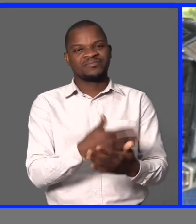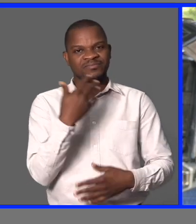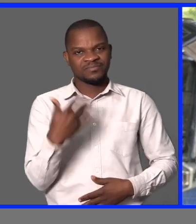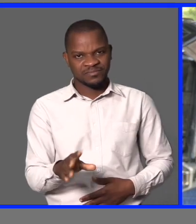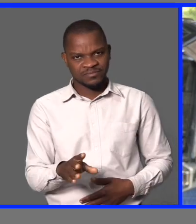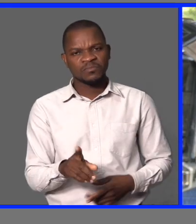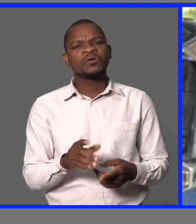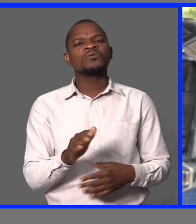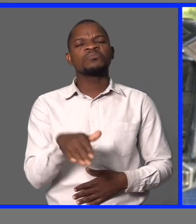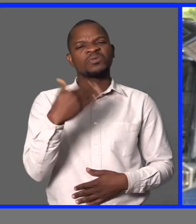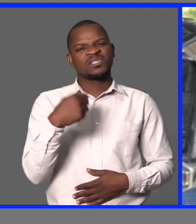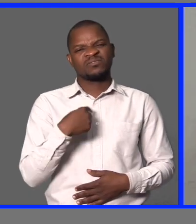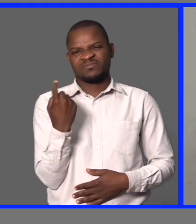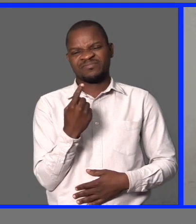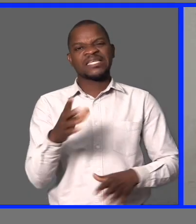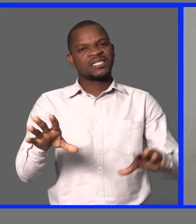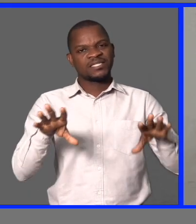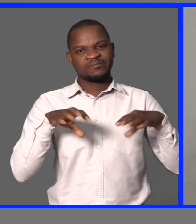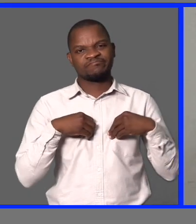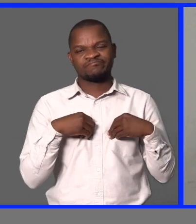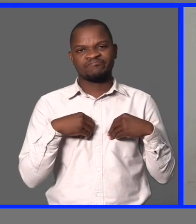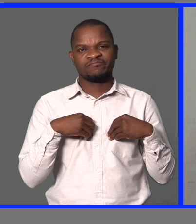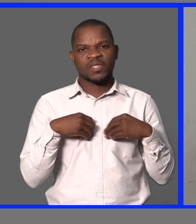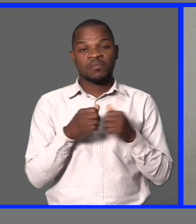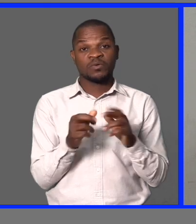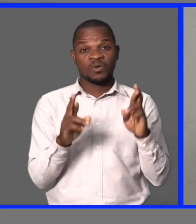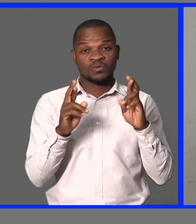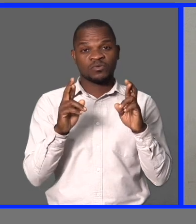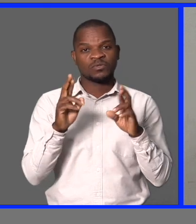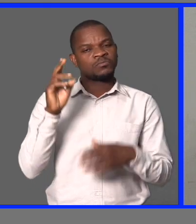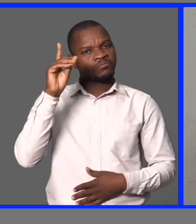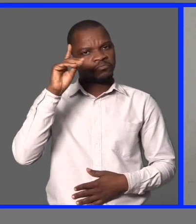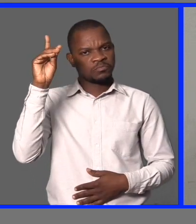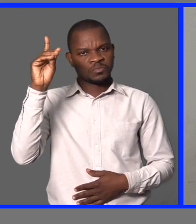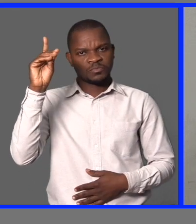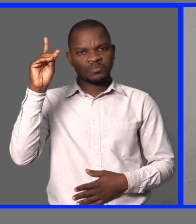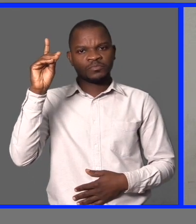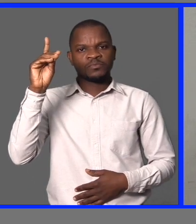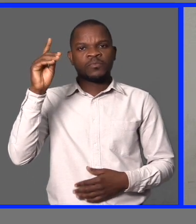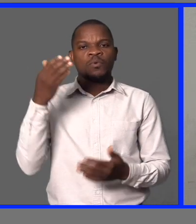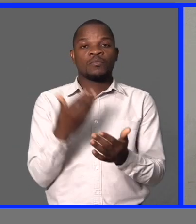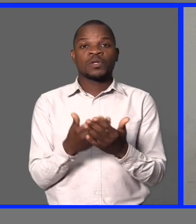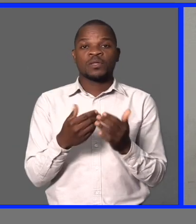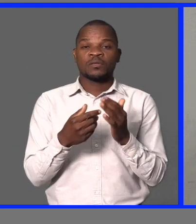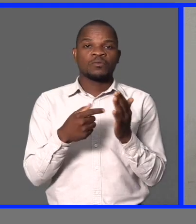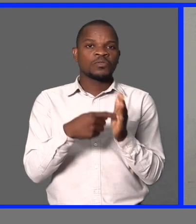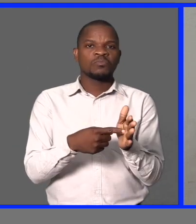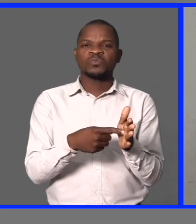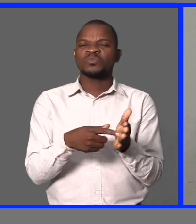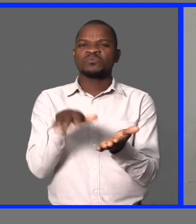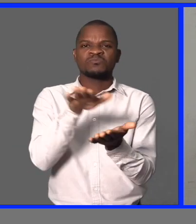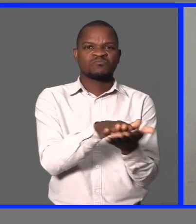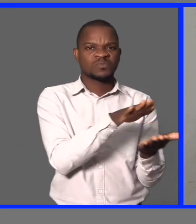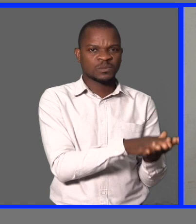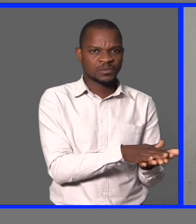depois acreditei e assumi aquilo que eu sou. E, graças a Deus, eu tenho tido sorte. Imagino que em todas